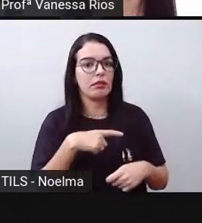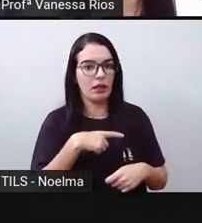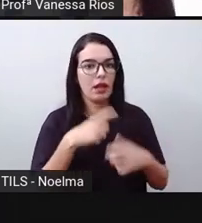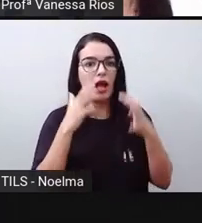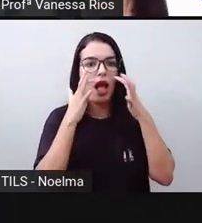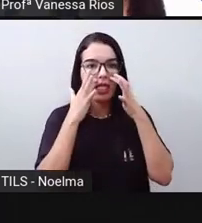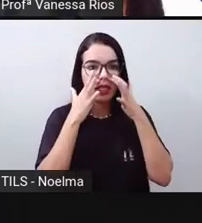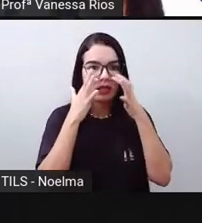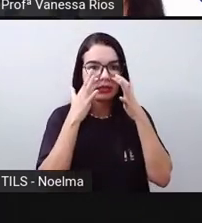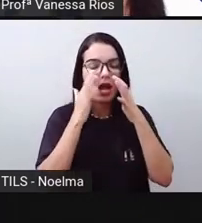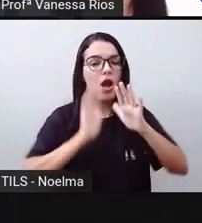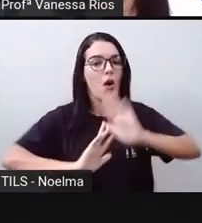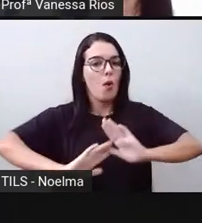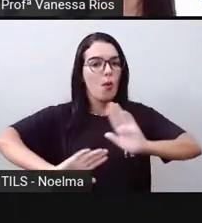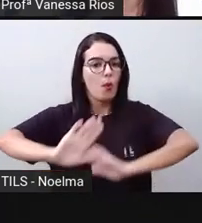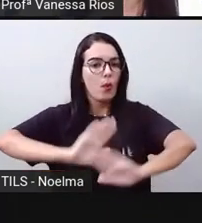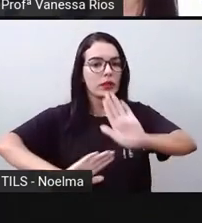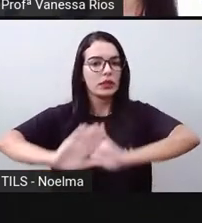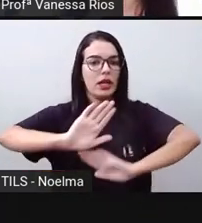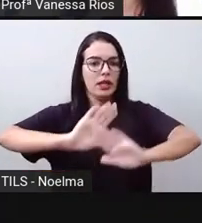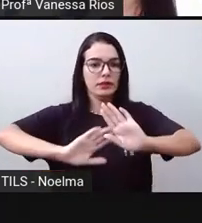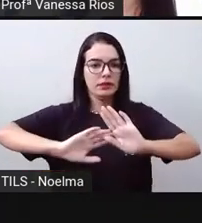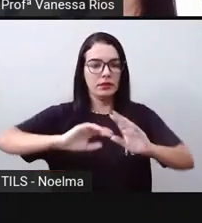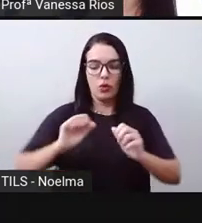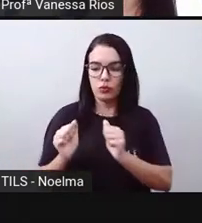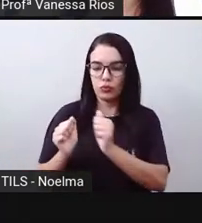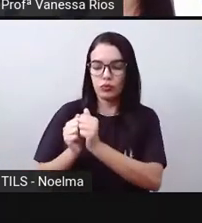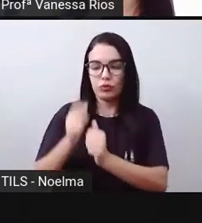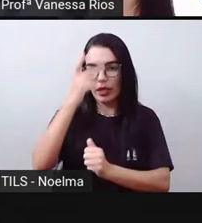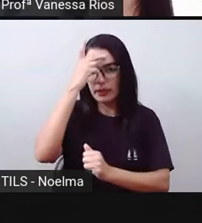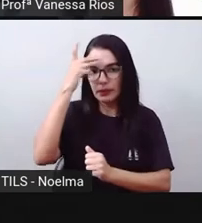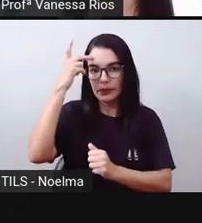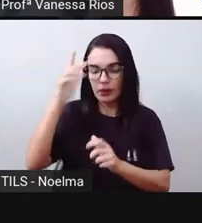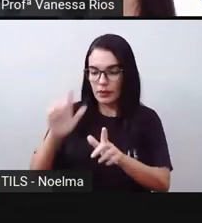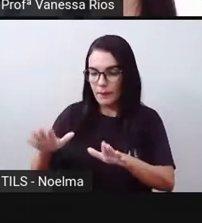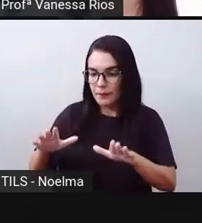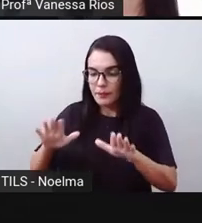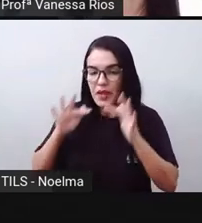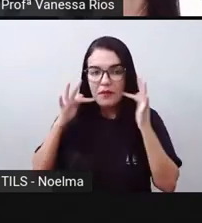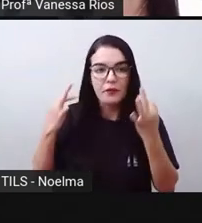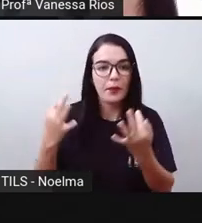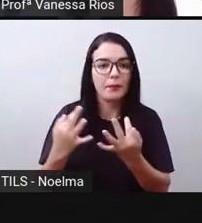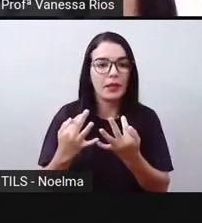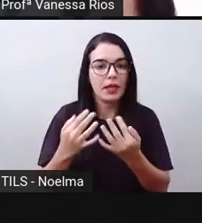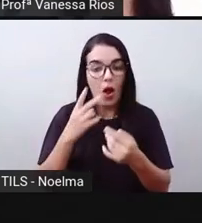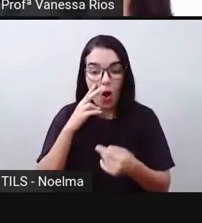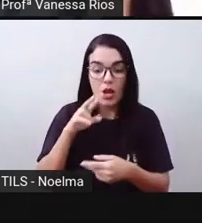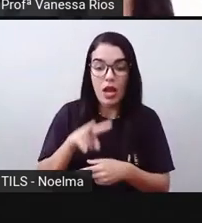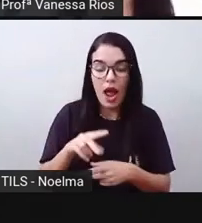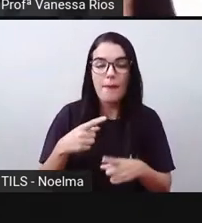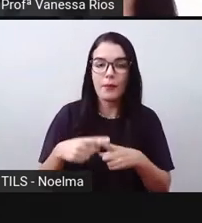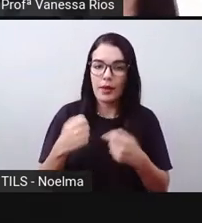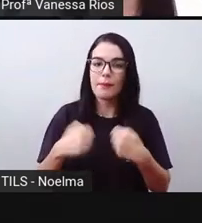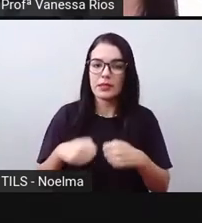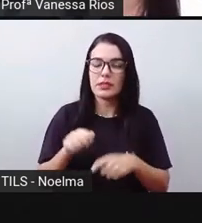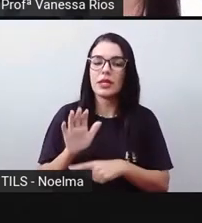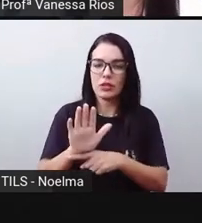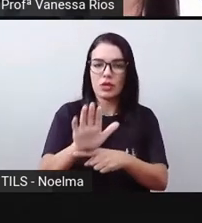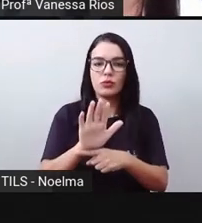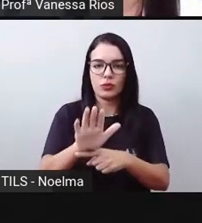atenção. Atenção dos que estão em volta, porque esta pessoa precisa aí de um acompanhamento, precisa de uma